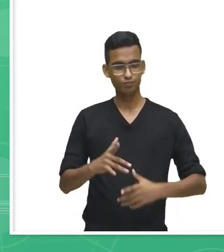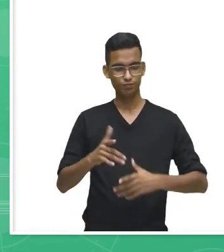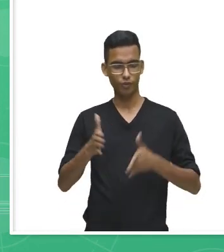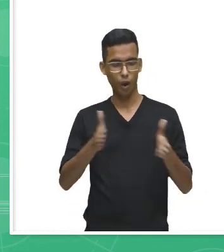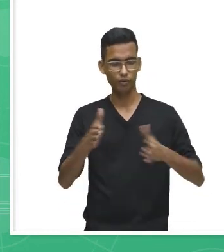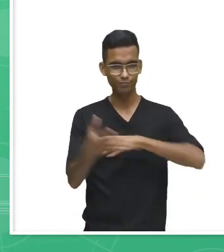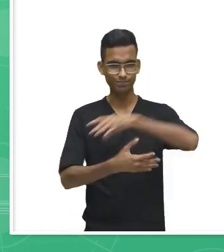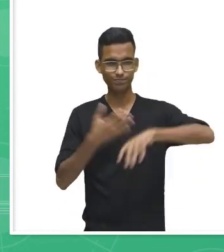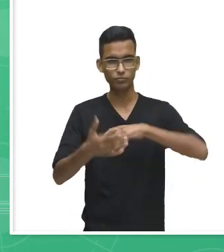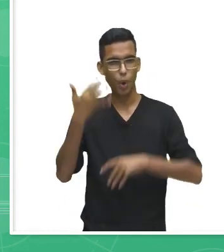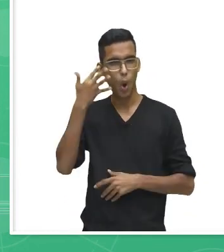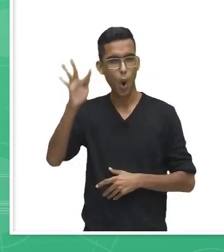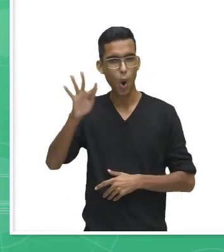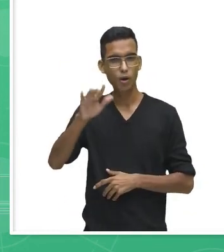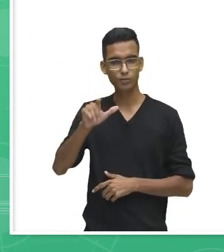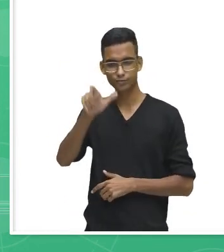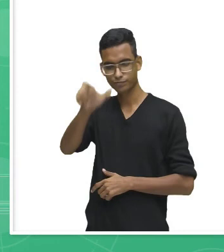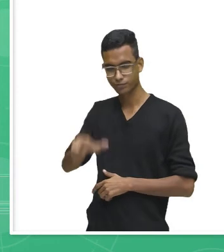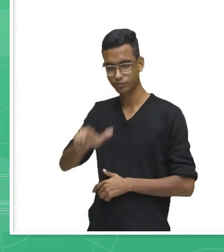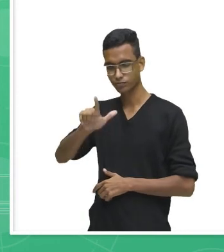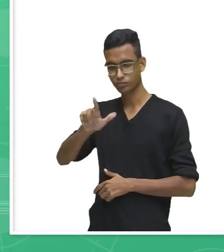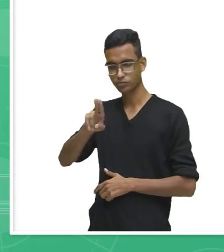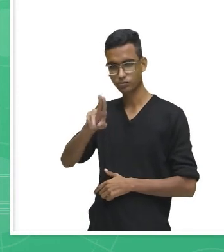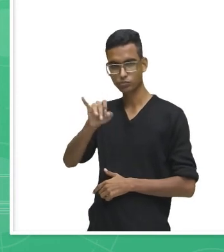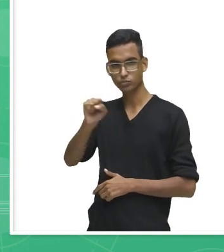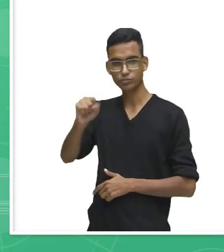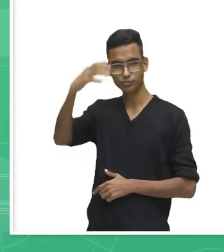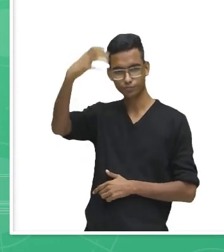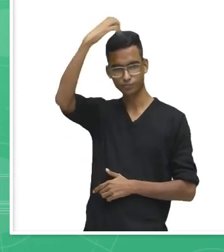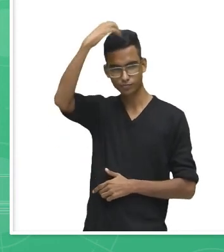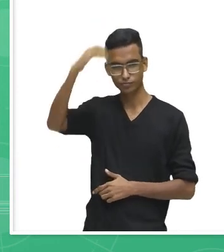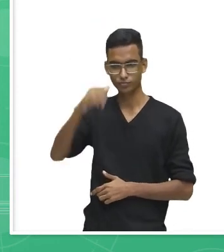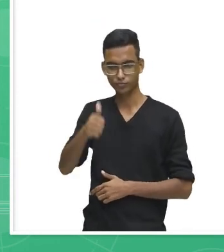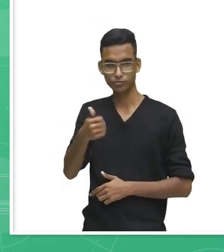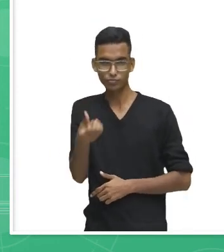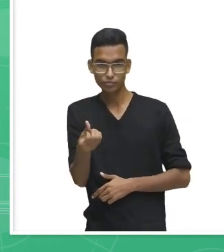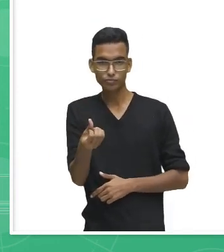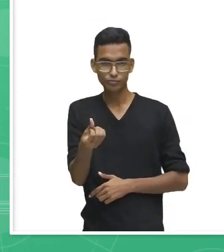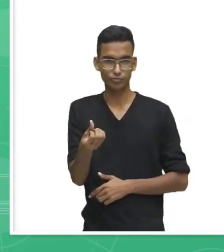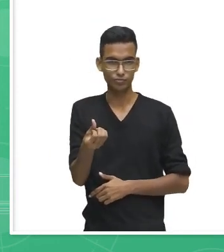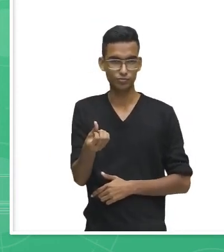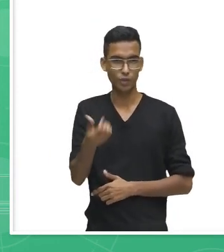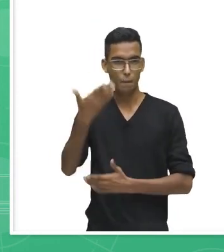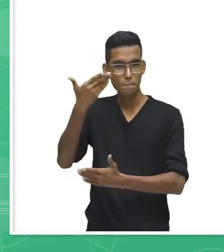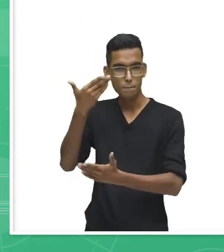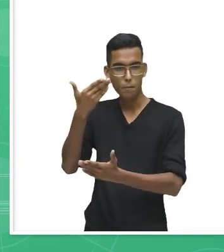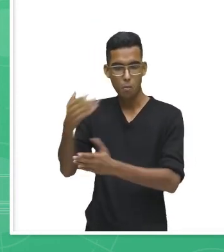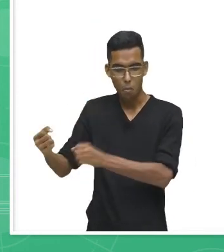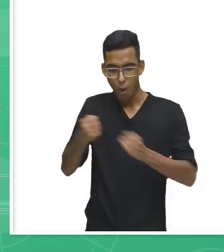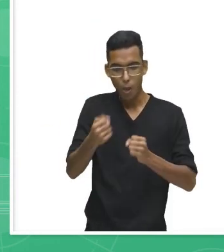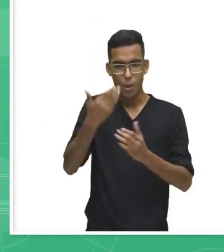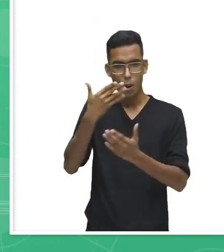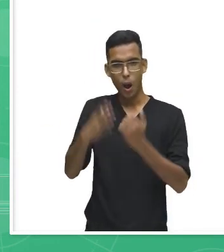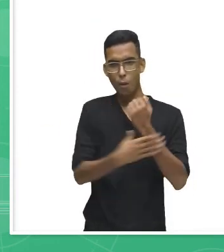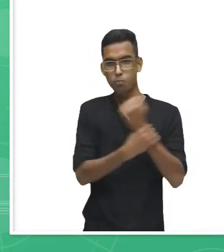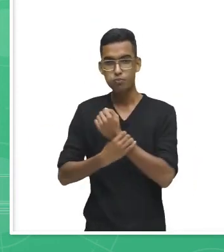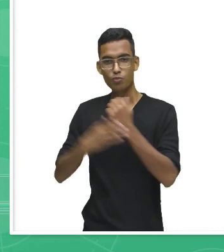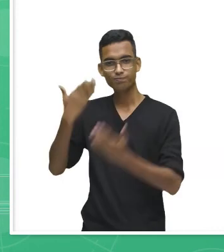seus poderes absolutos, o feudalismo foi abolido e os bens eclesiásticos nacionalizados.